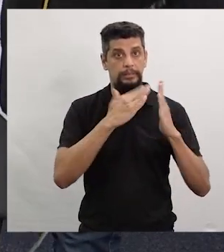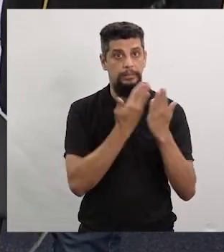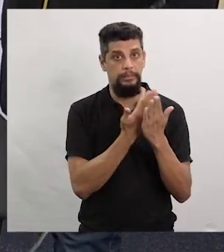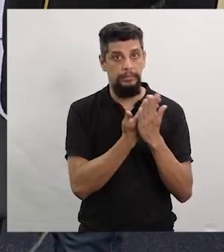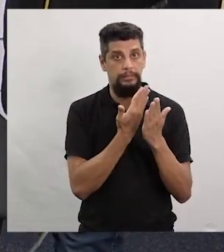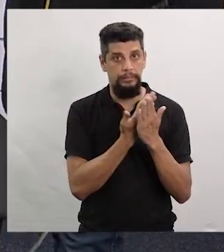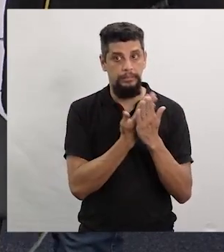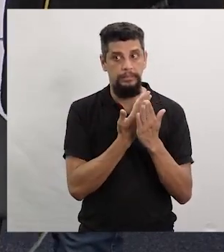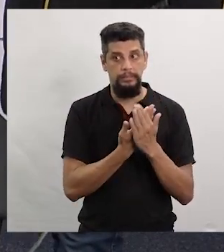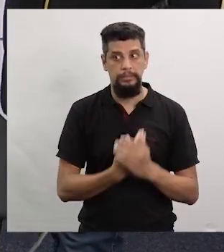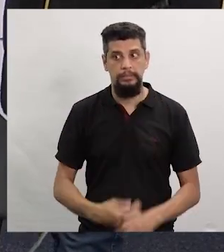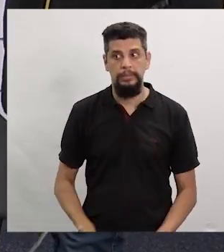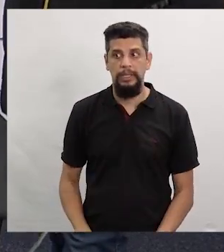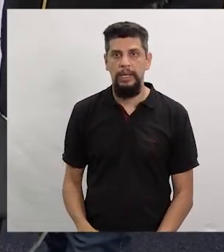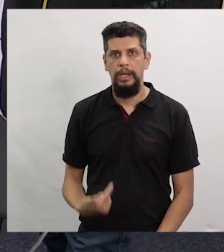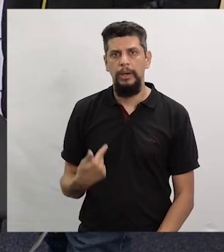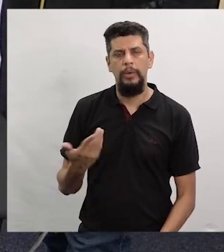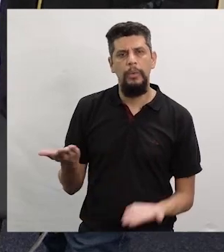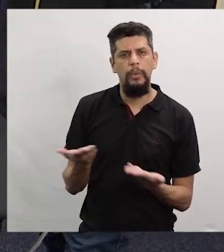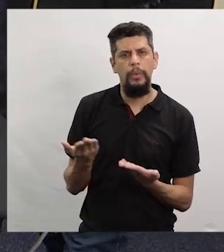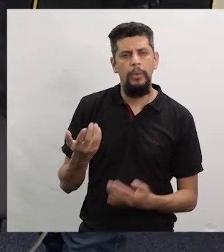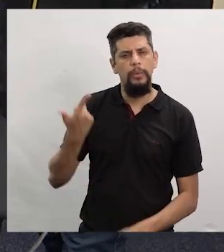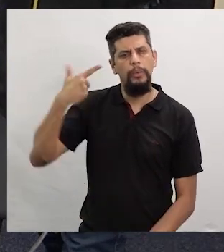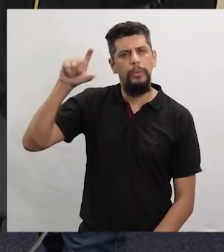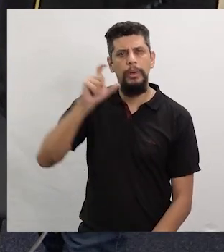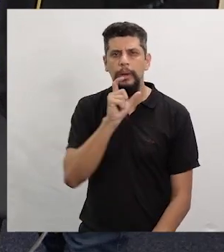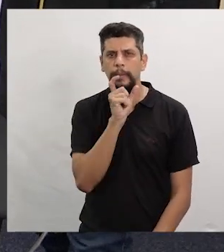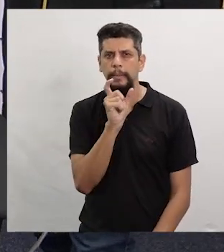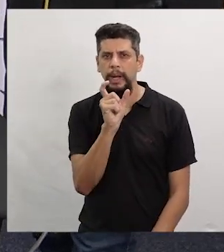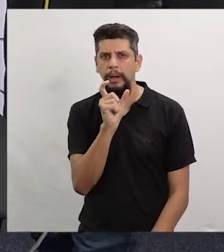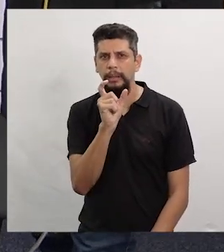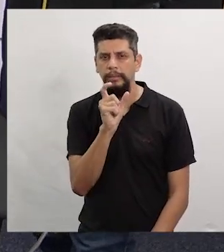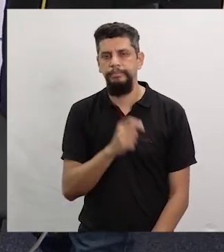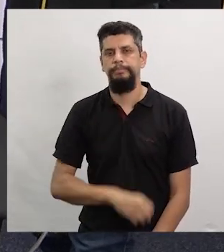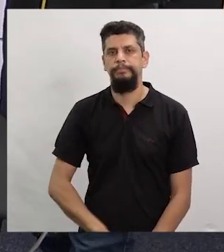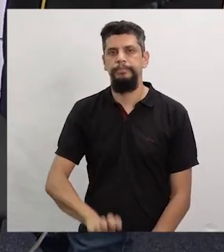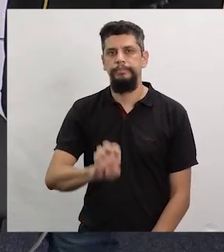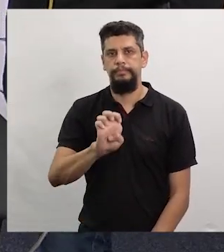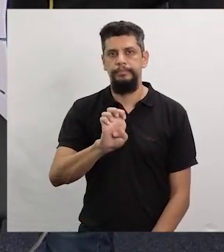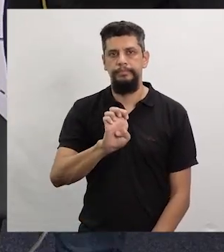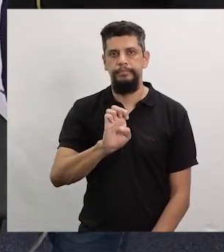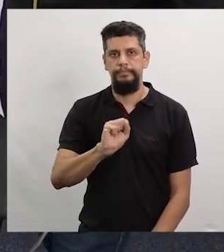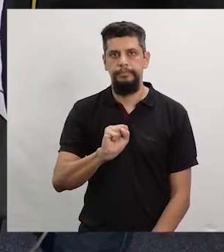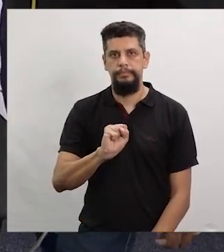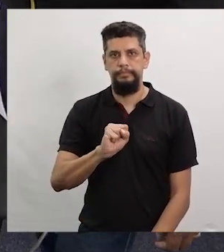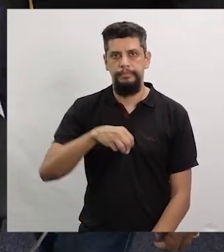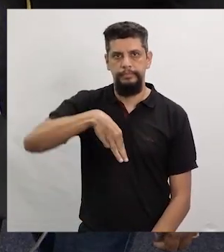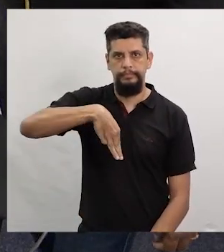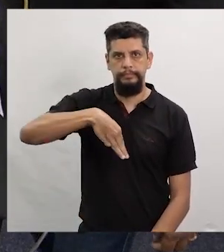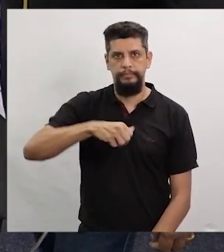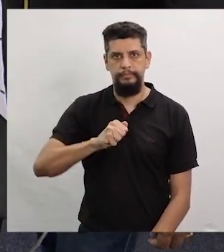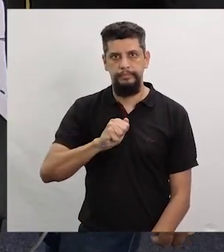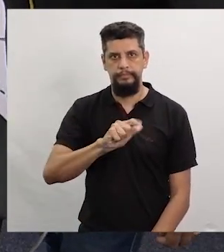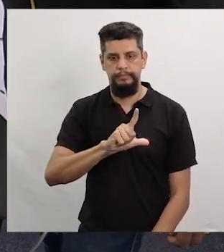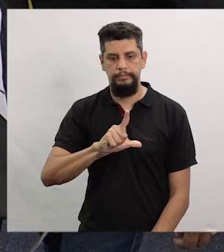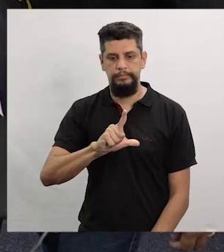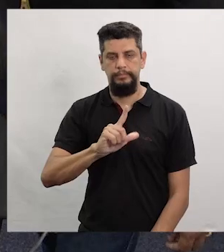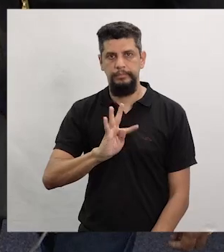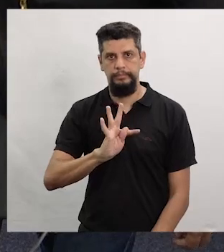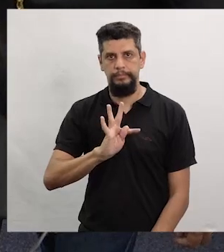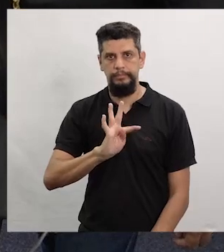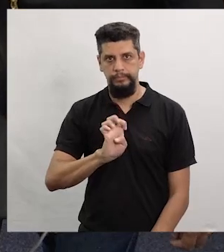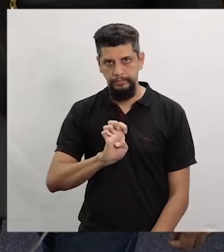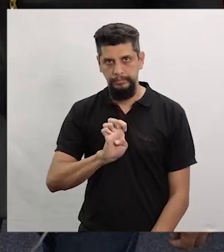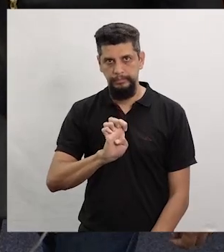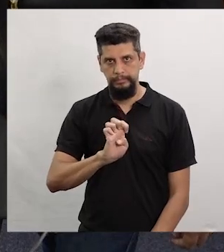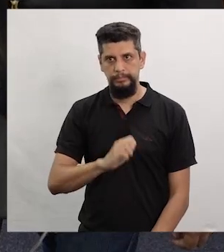escada Já foii Ah então esmalte muito bem po um